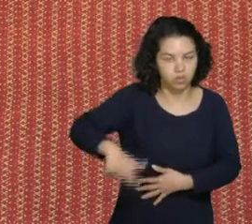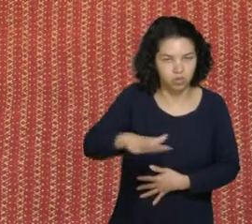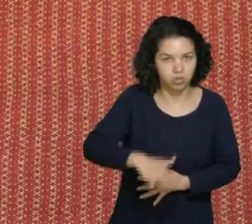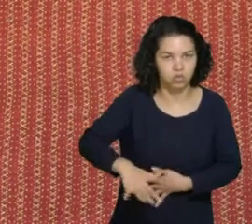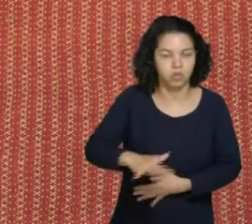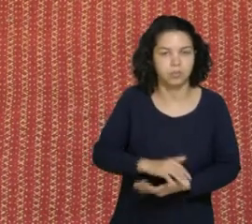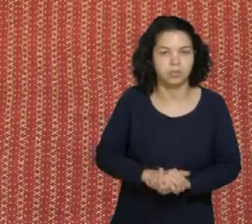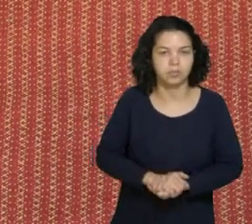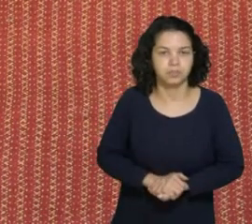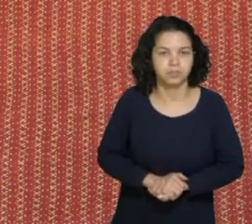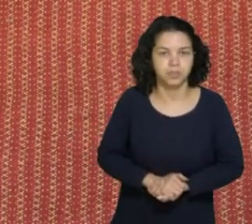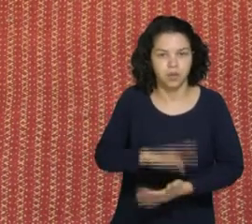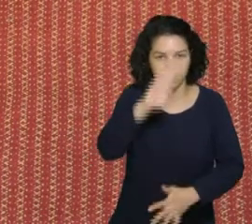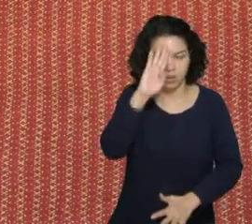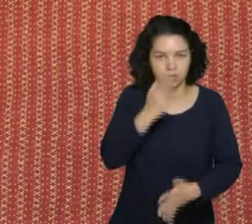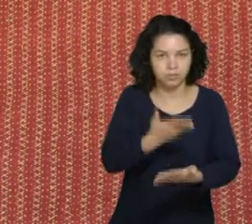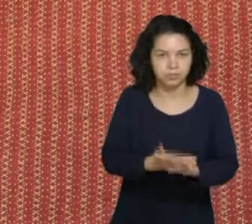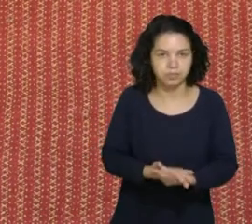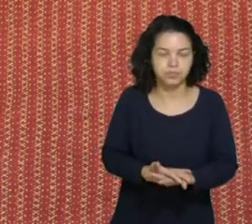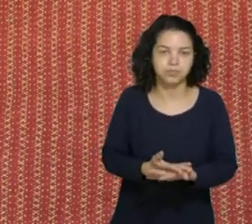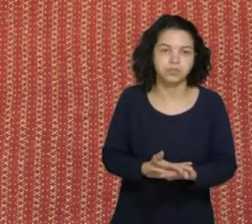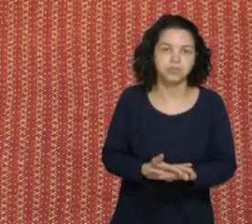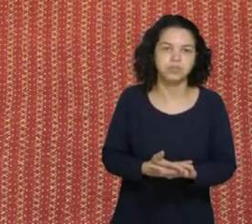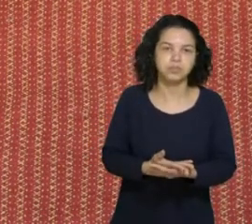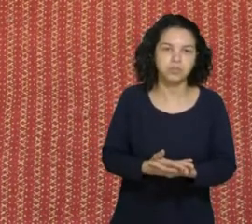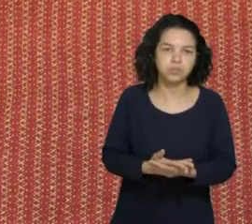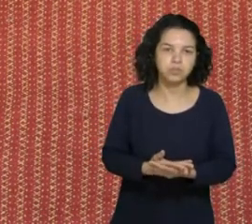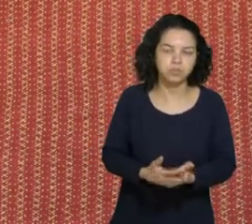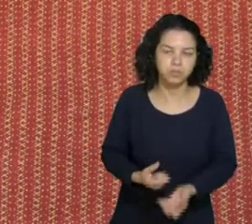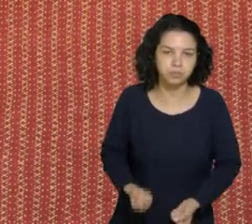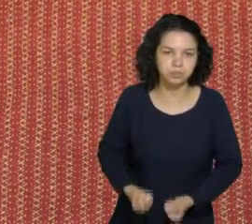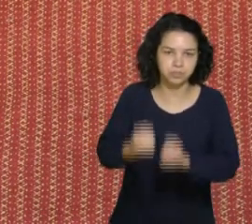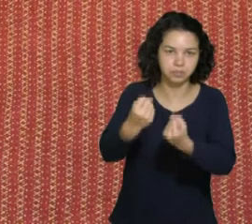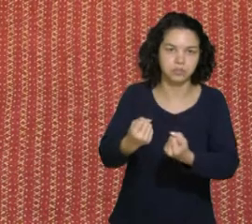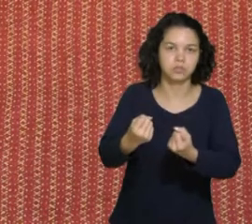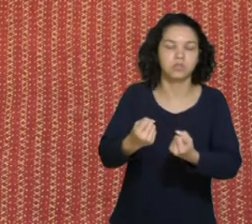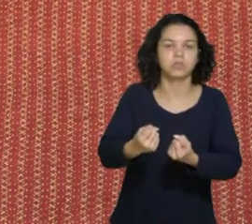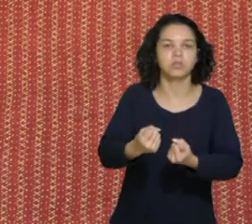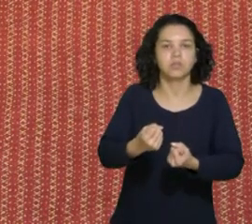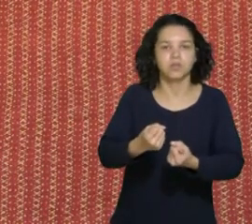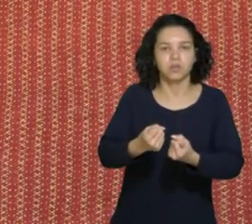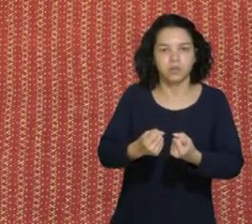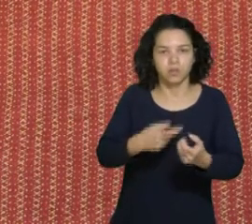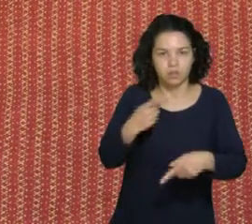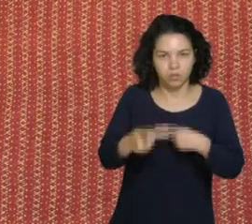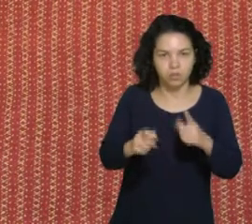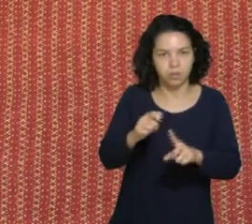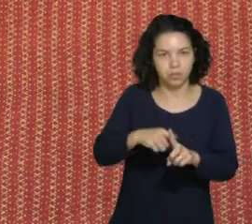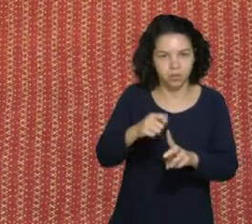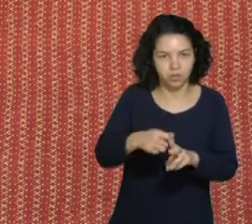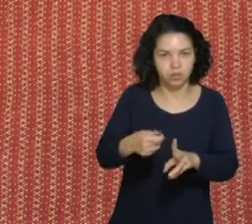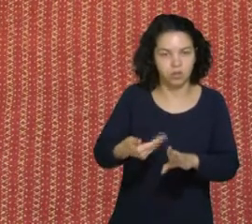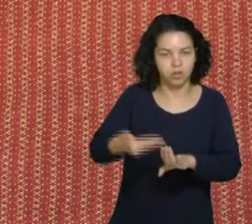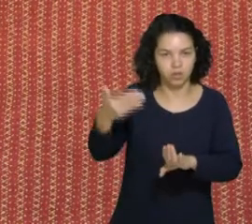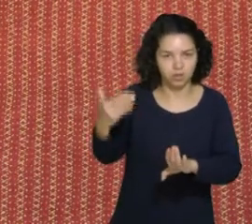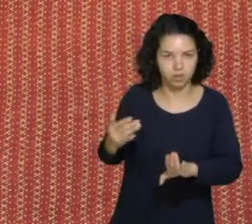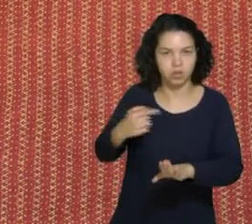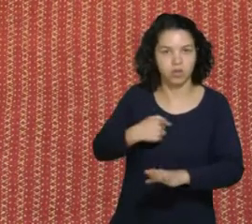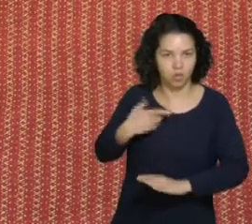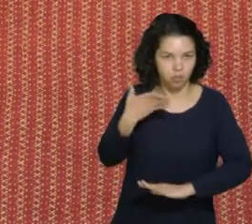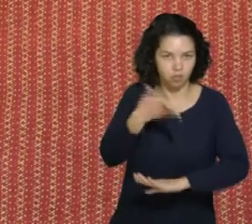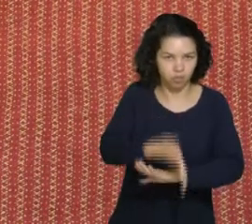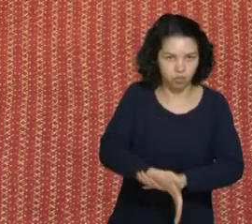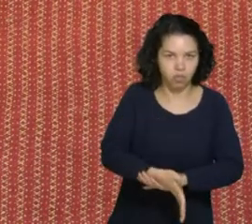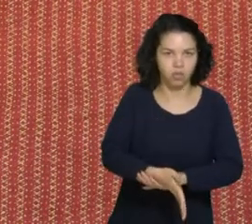é acredito muito no poder da palavra e o senhor alguns meses antes está aqui falou se eu voltar aqui